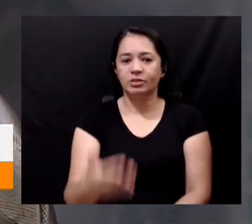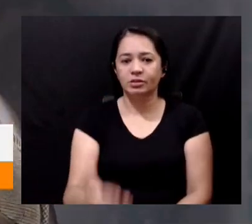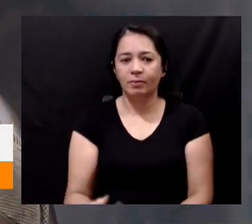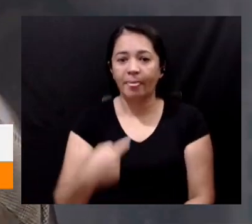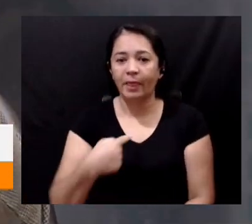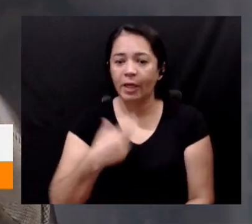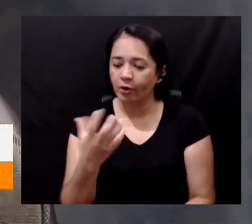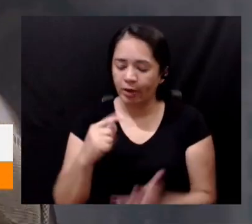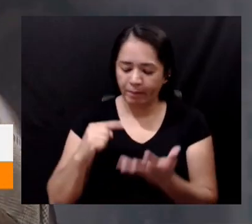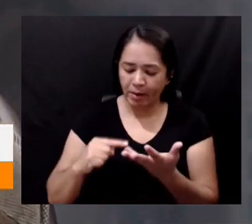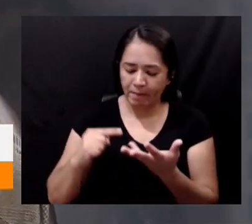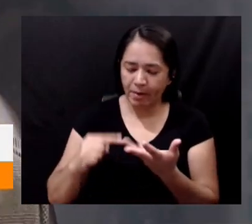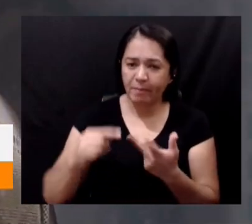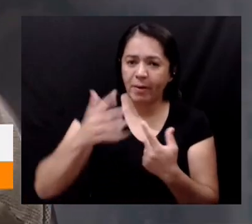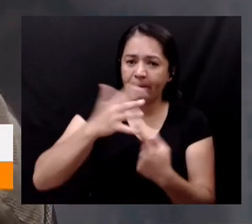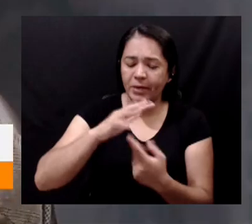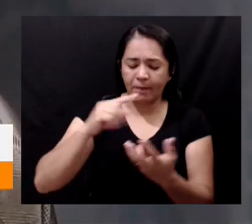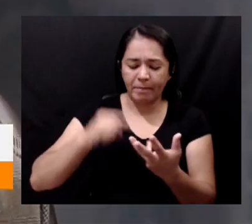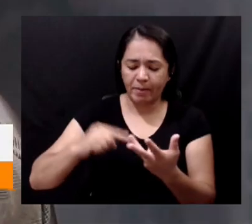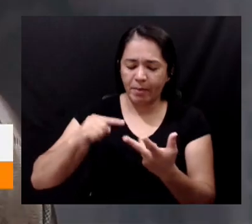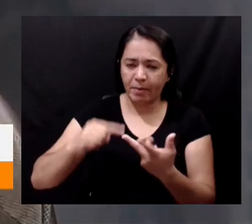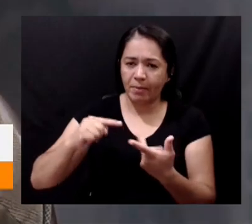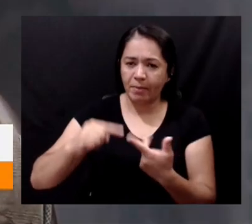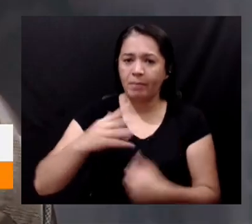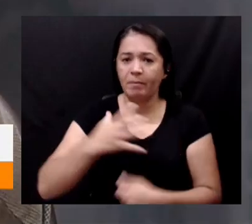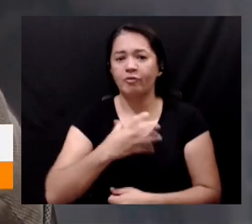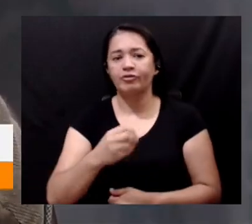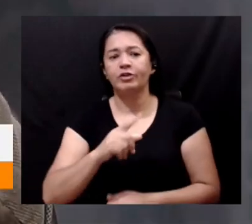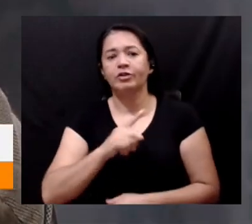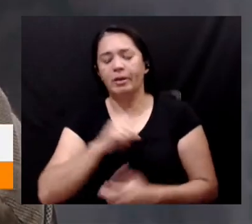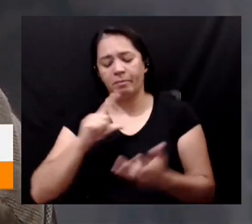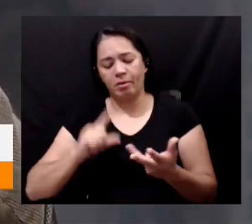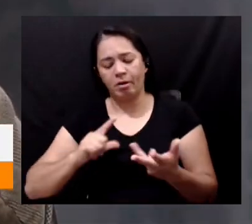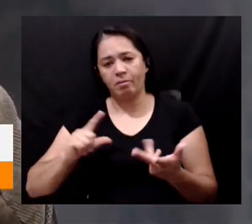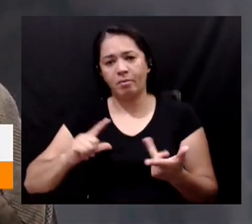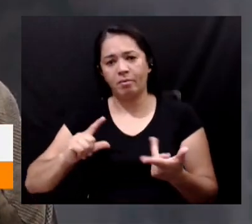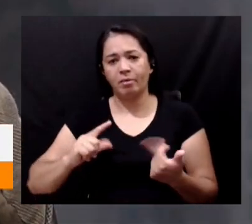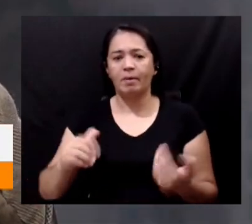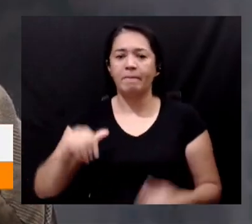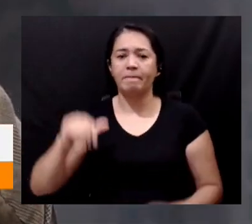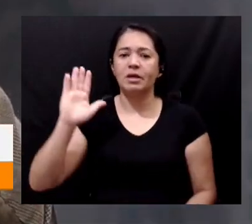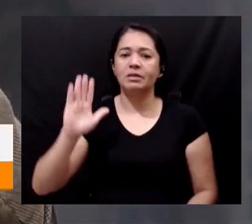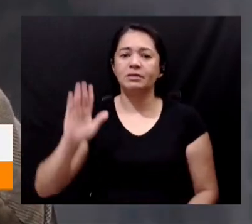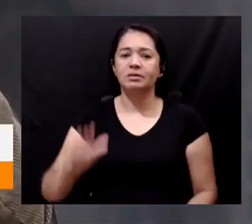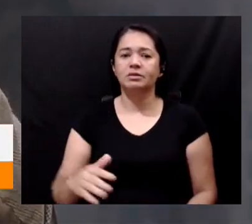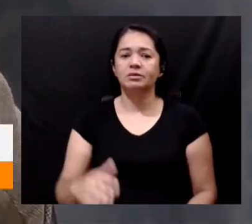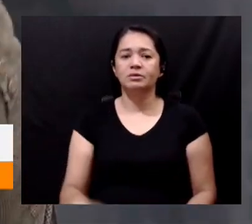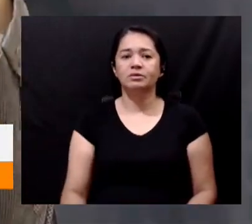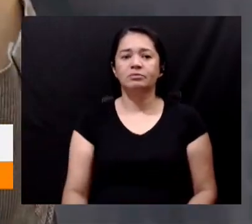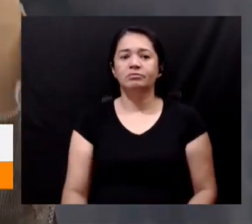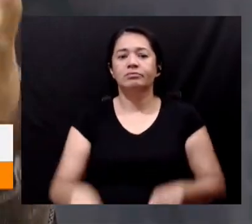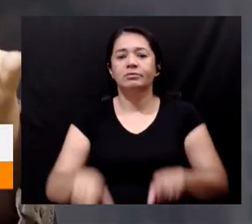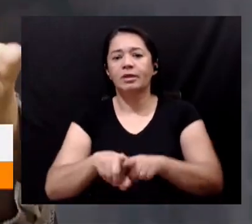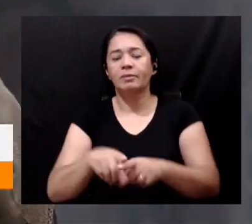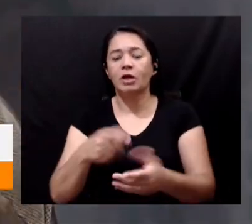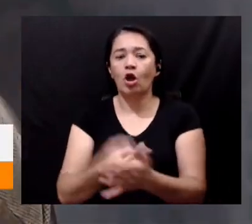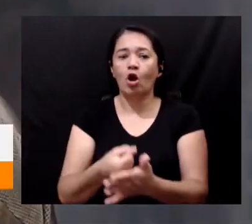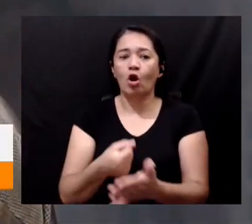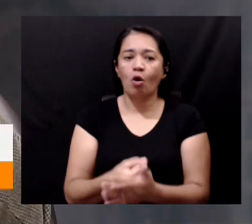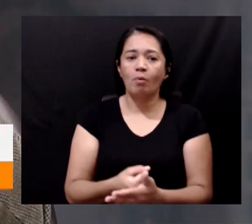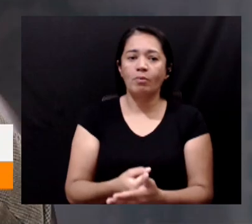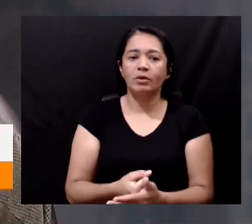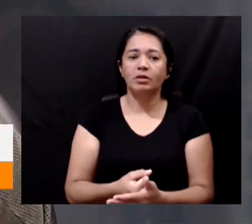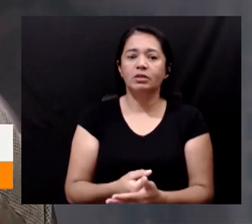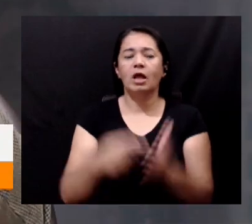que tenha atividades para o meu filho ter mais coisas, como cobrar isso, como